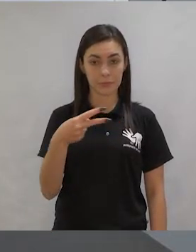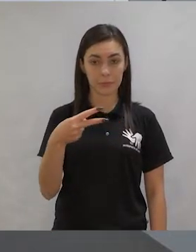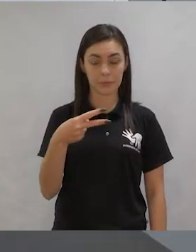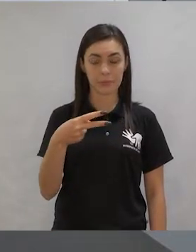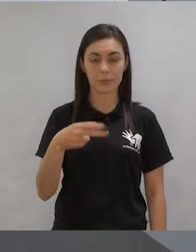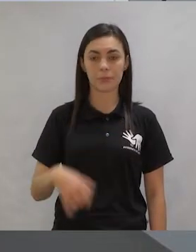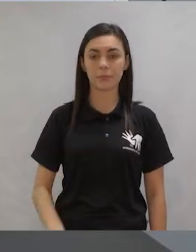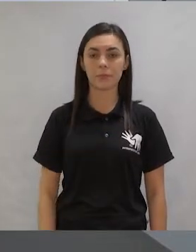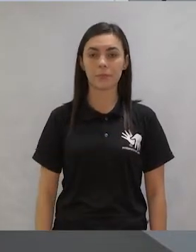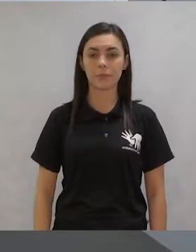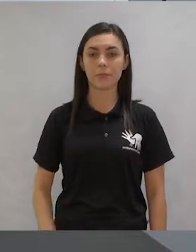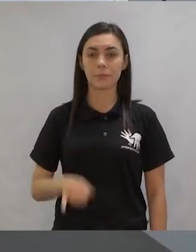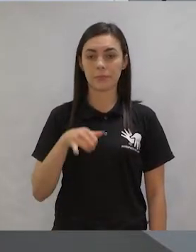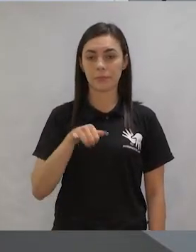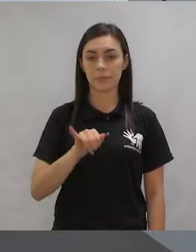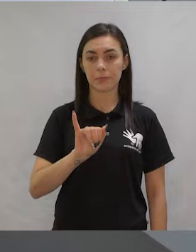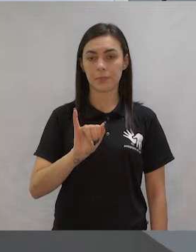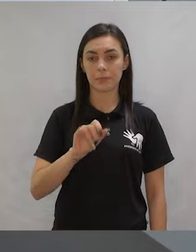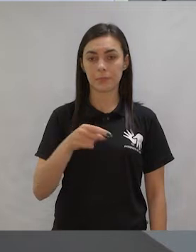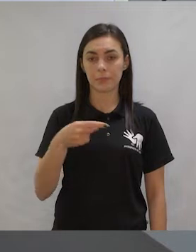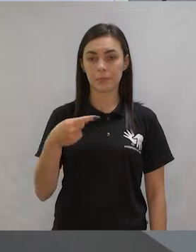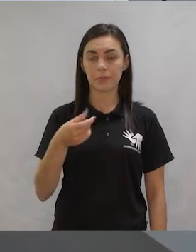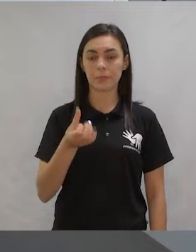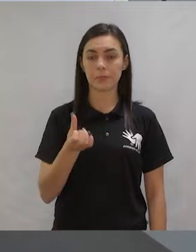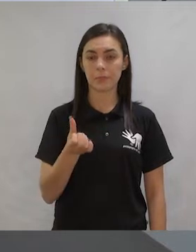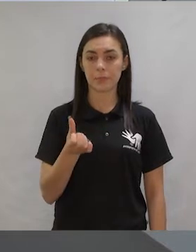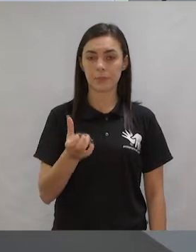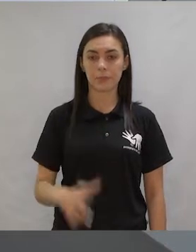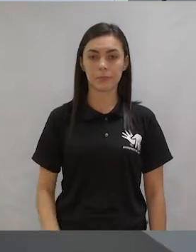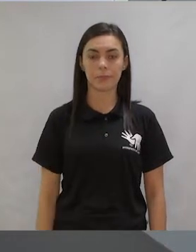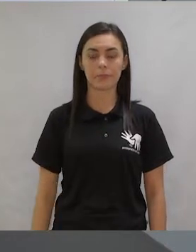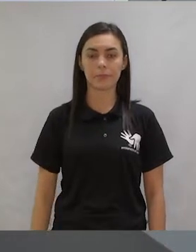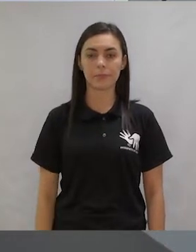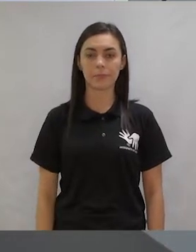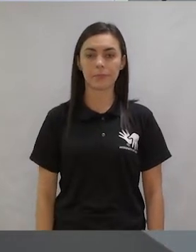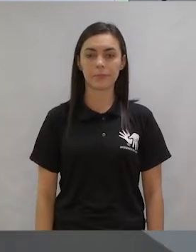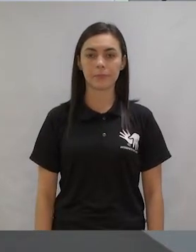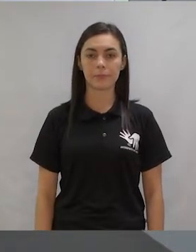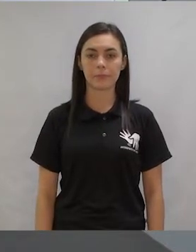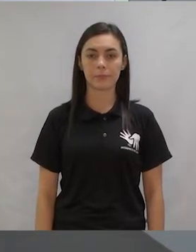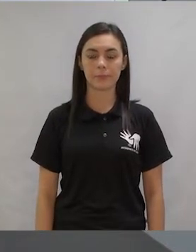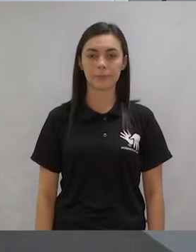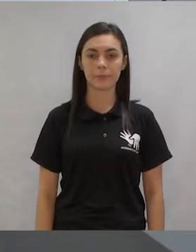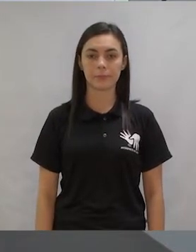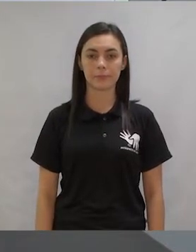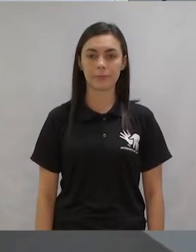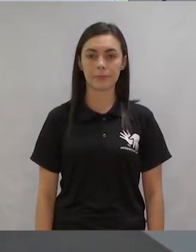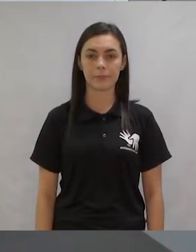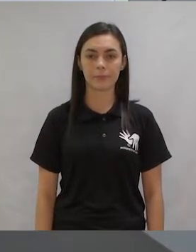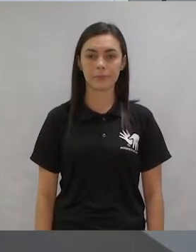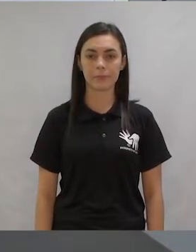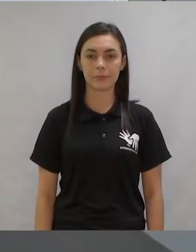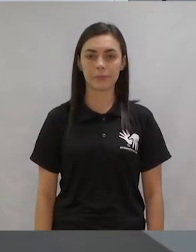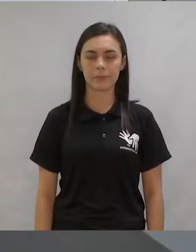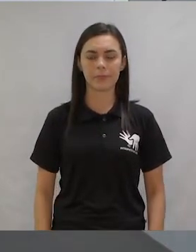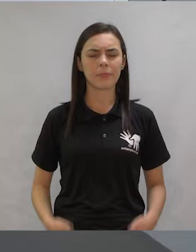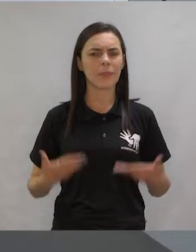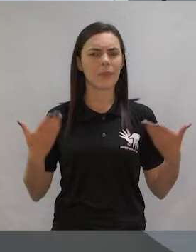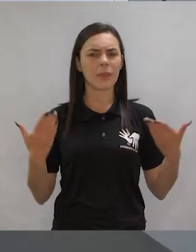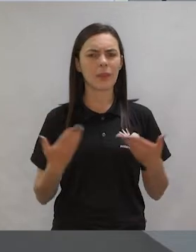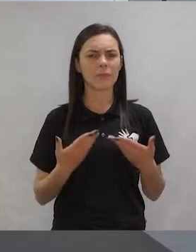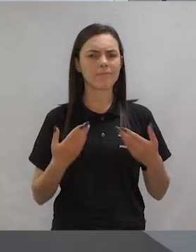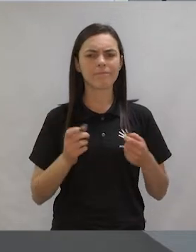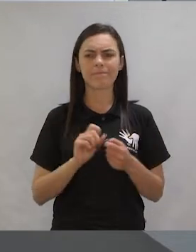é igual a y menos 6. O que eu